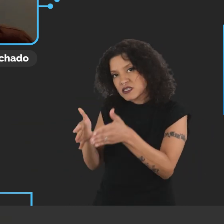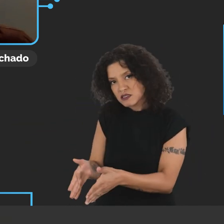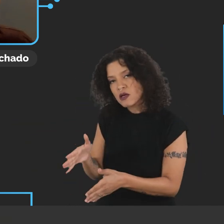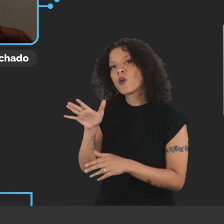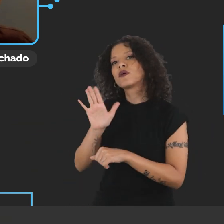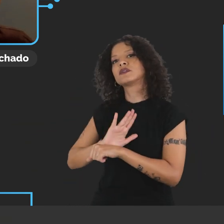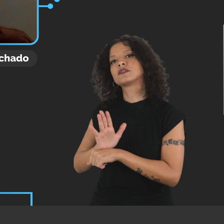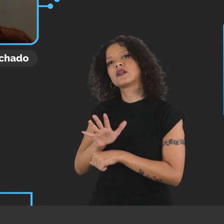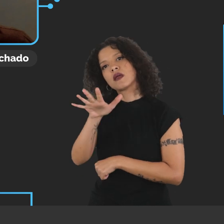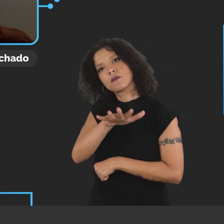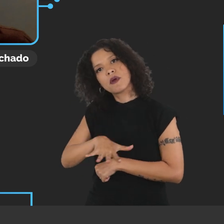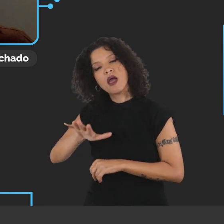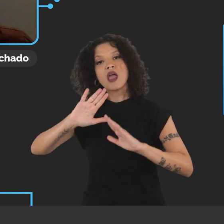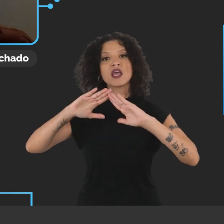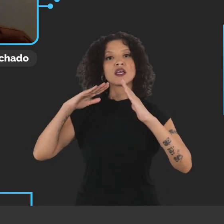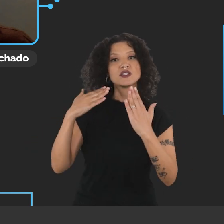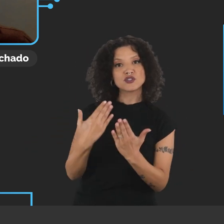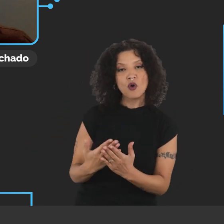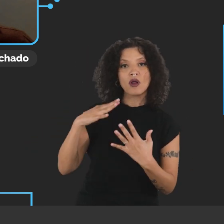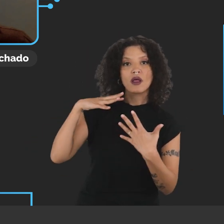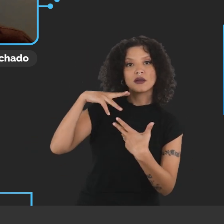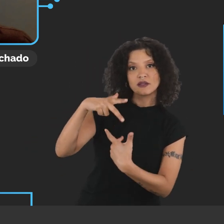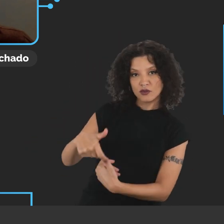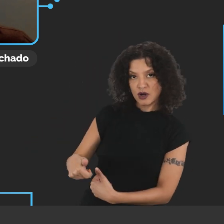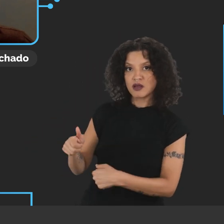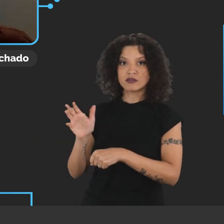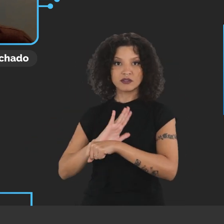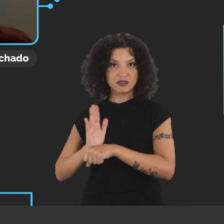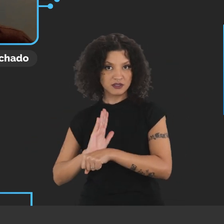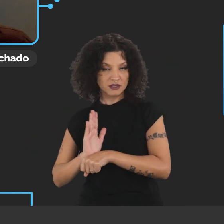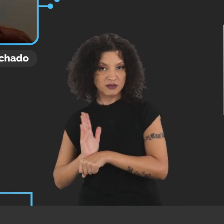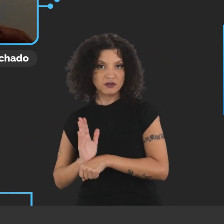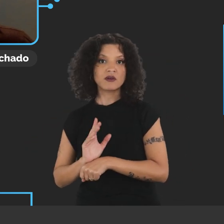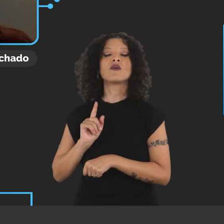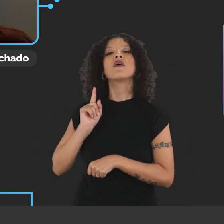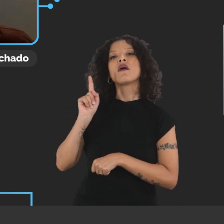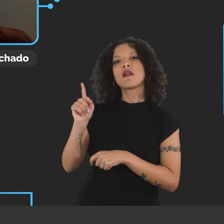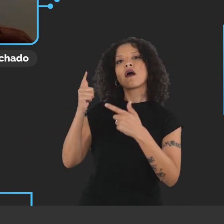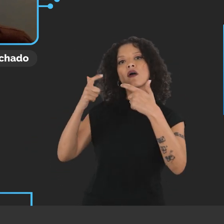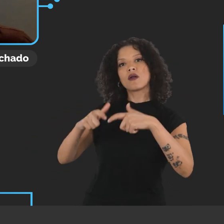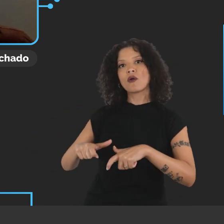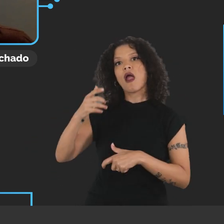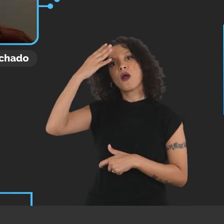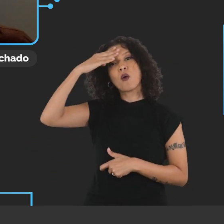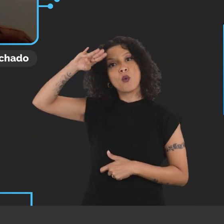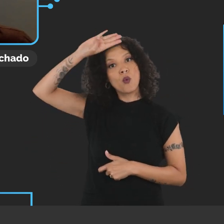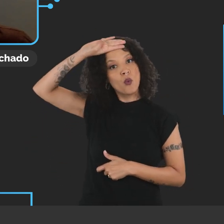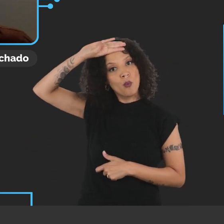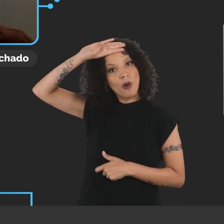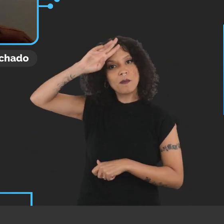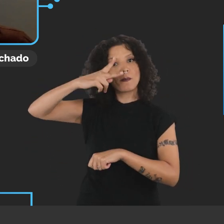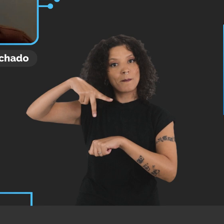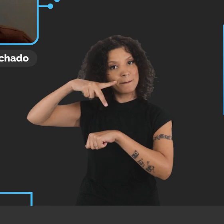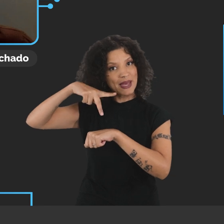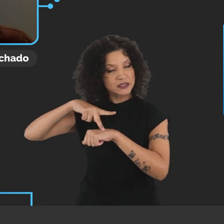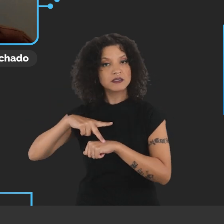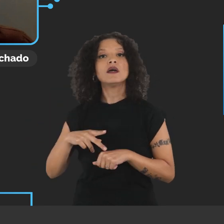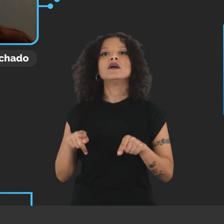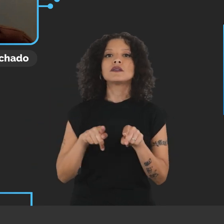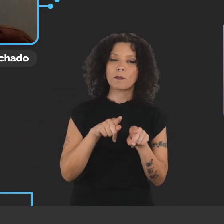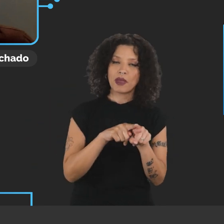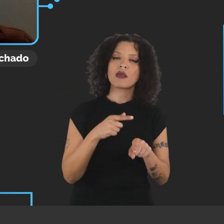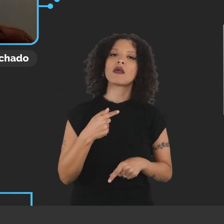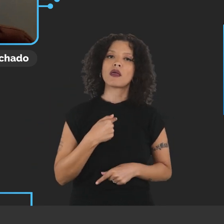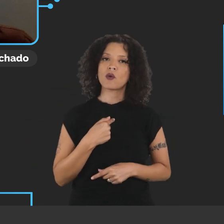fiz especialização em cinema na Escola Internacional de Cine e Televisão de San Antônio dos Banhos, em